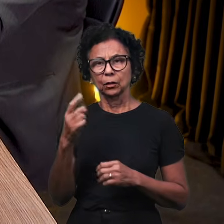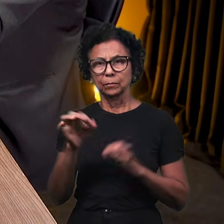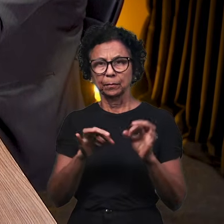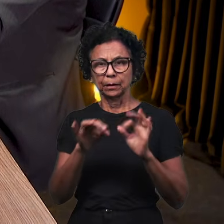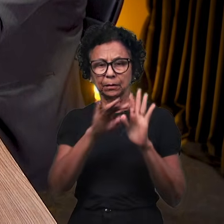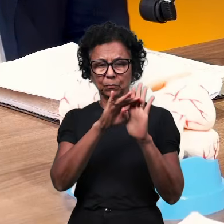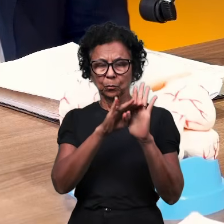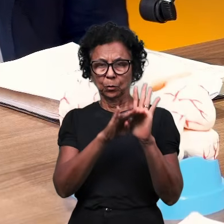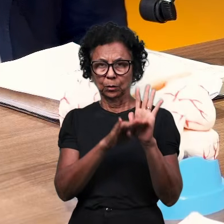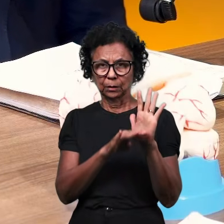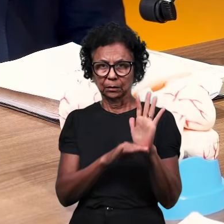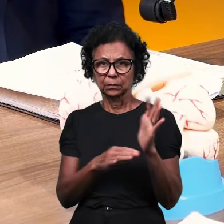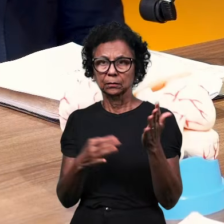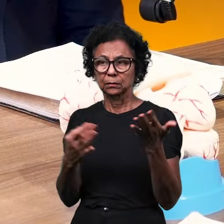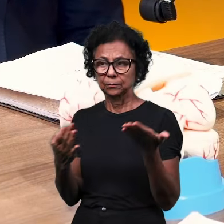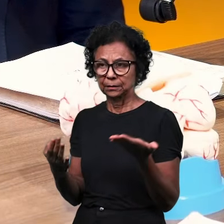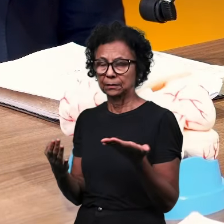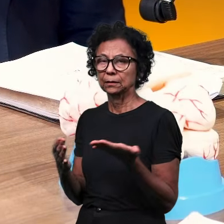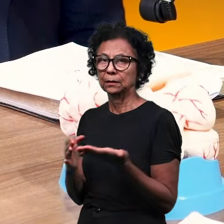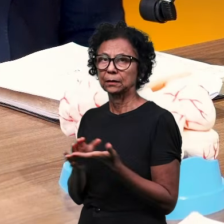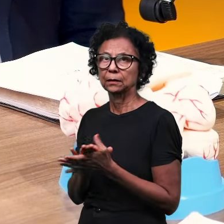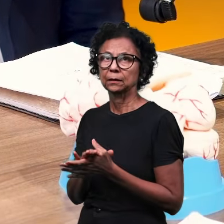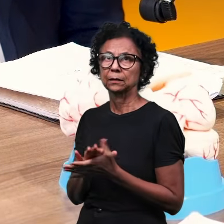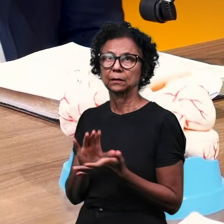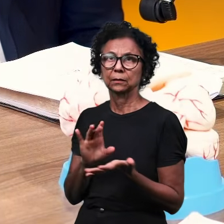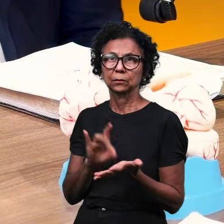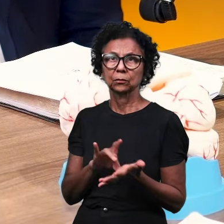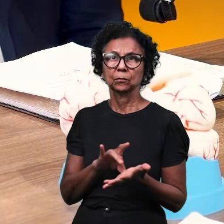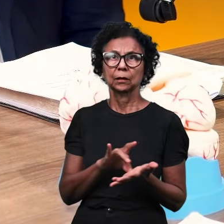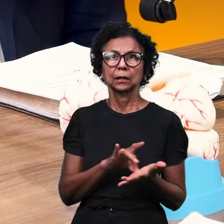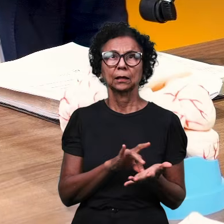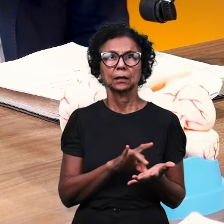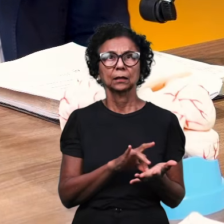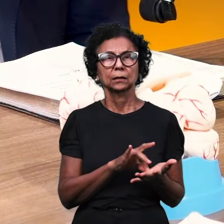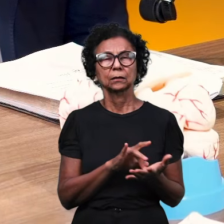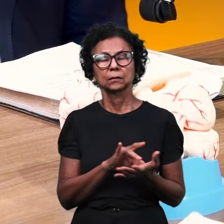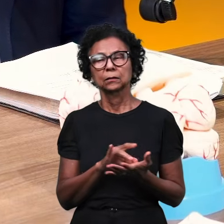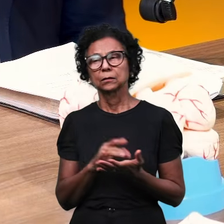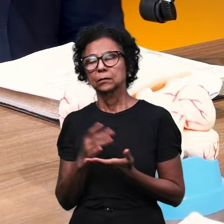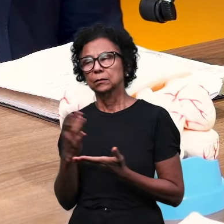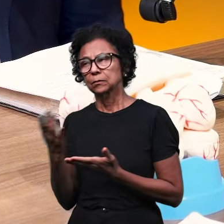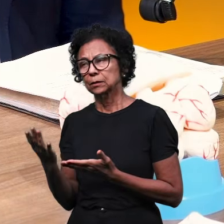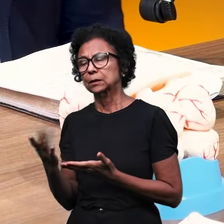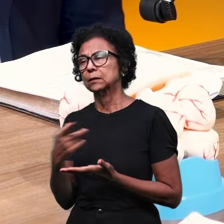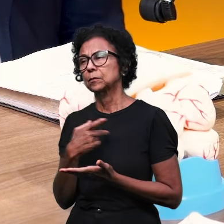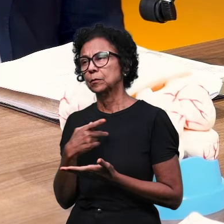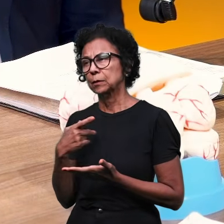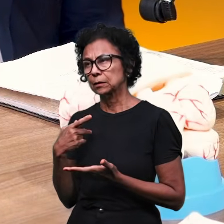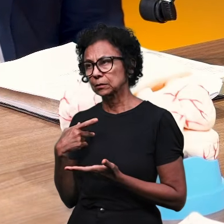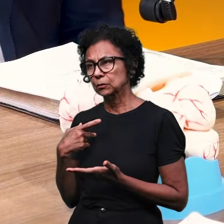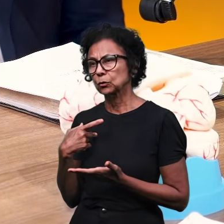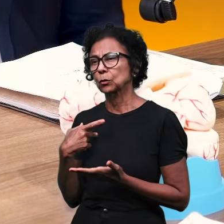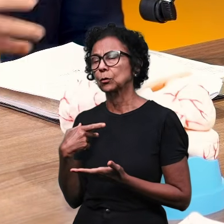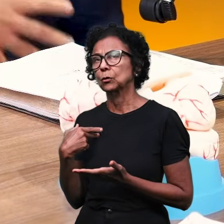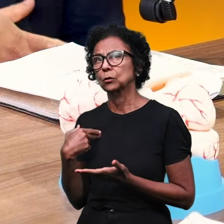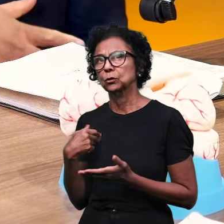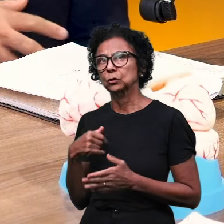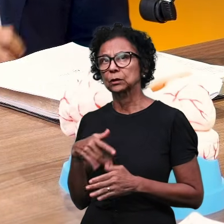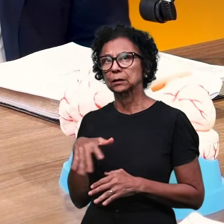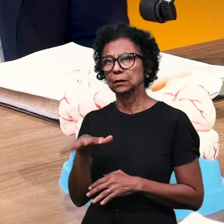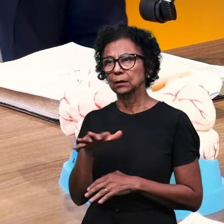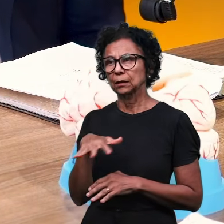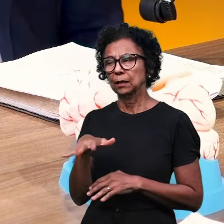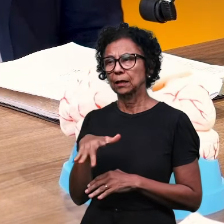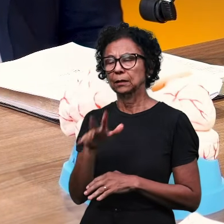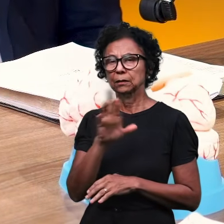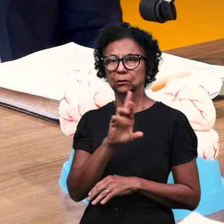vivência, né, o Wagner como gestor, né, de grandes empresas, pastor Fabiano também na área comercial. Sim. Eu estou há 20 anos na